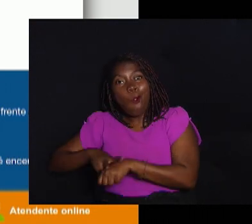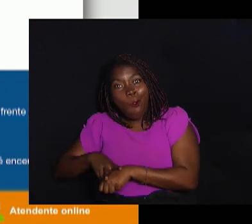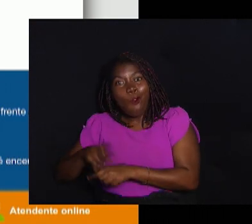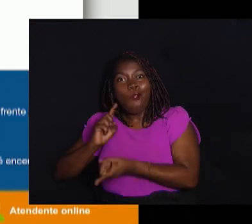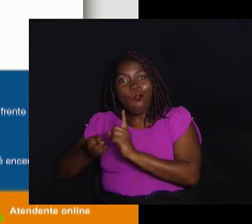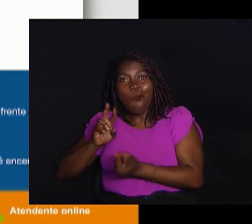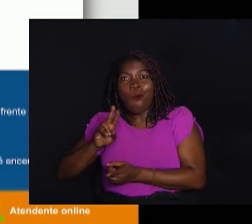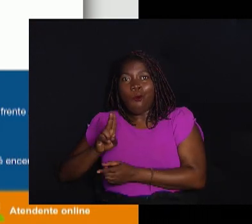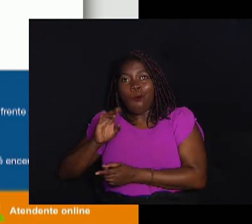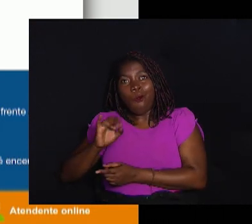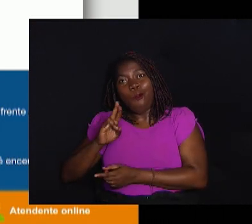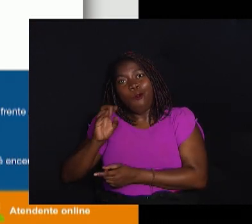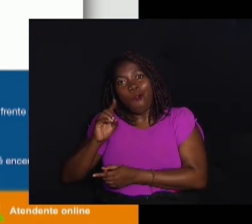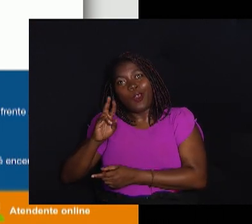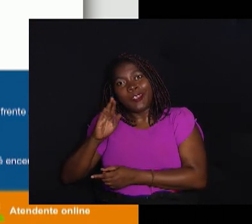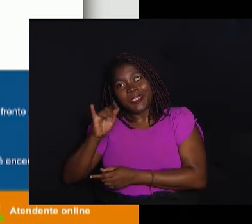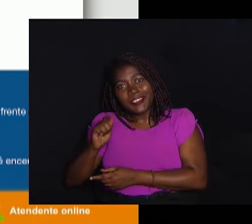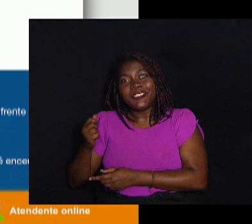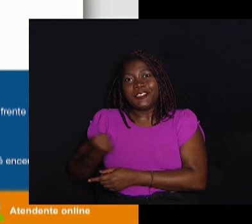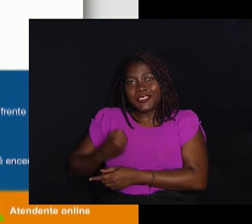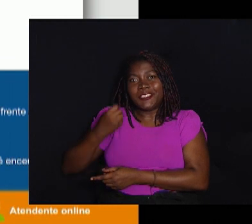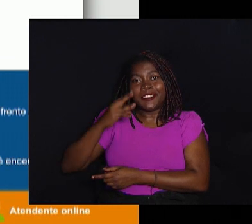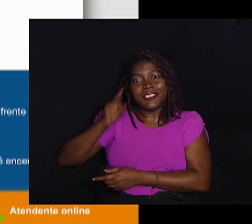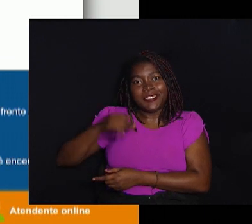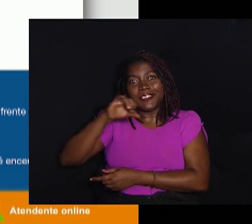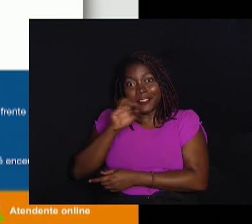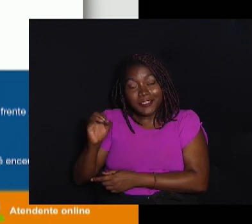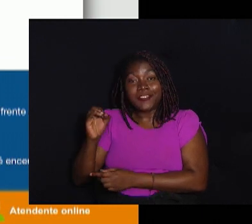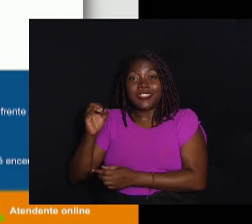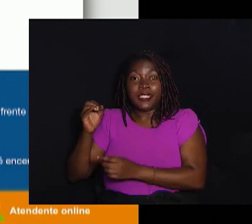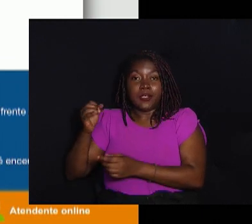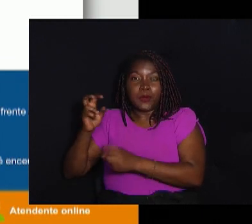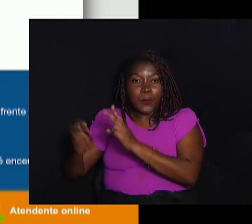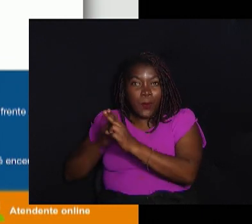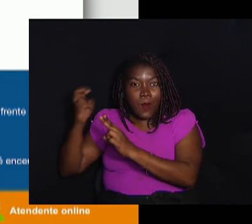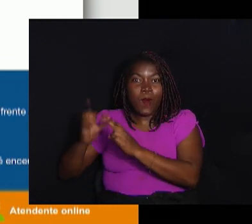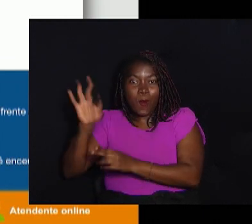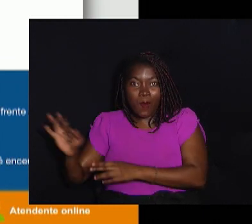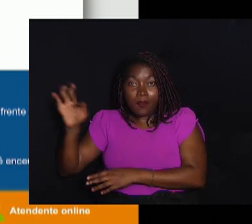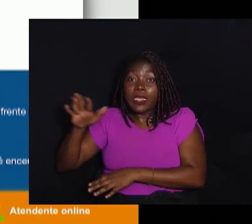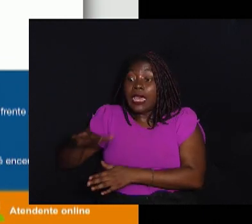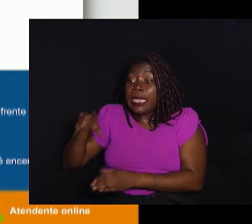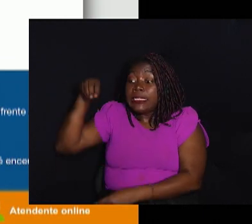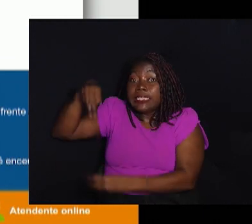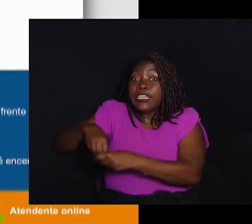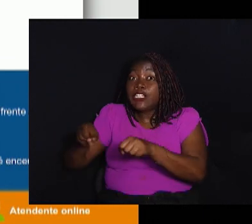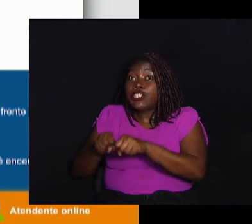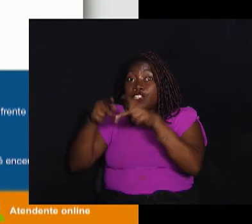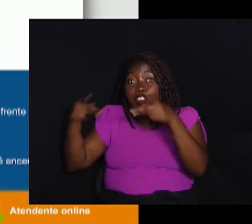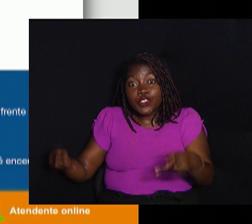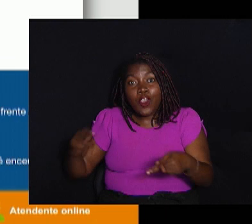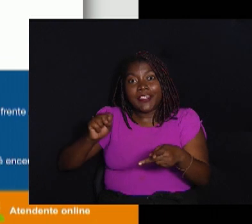Rui Rodrigues, número 3.900, no Parque Universitário. Essa unidade fica dentro do Shopping Espaço